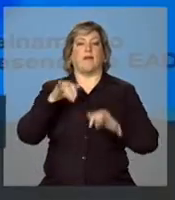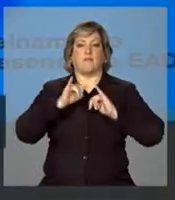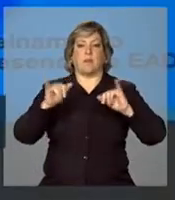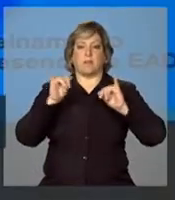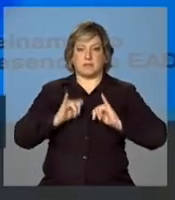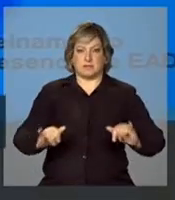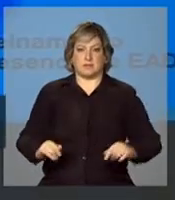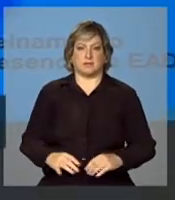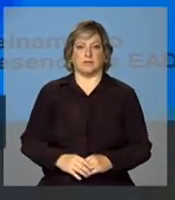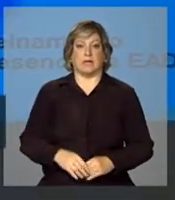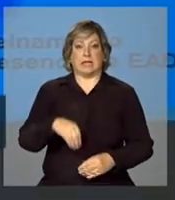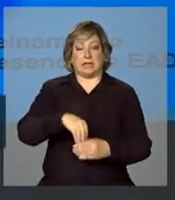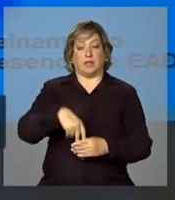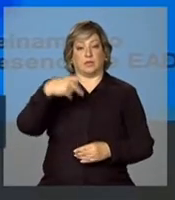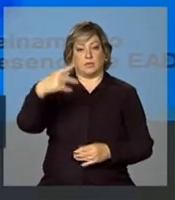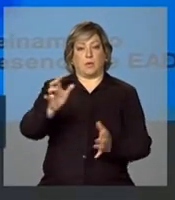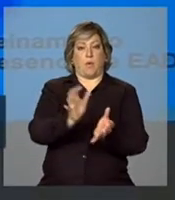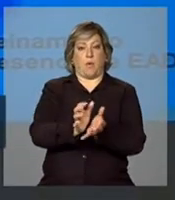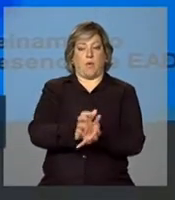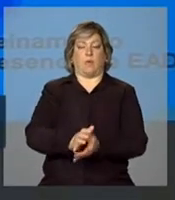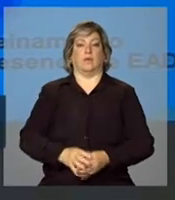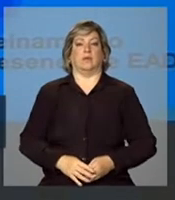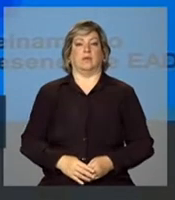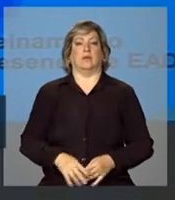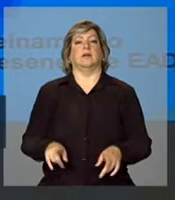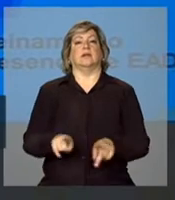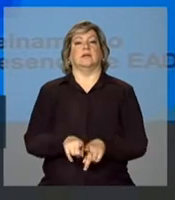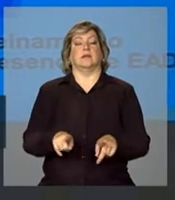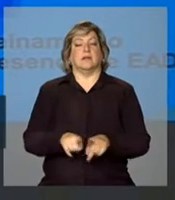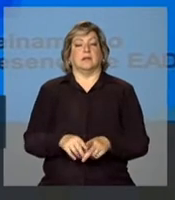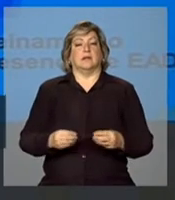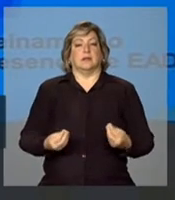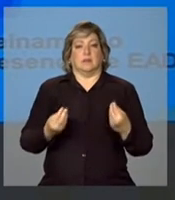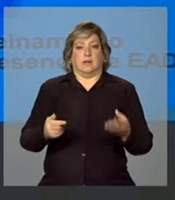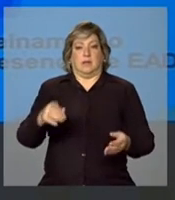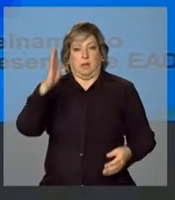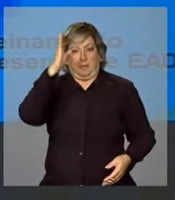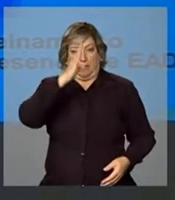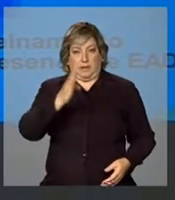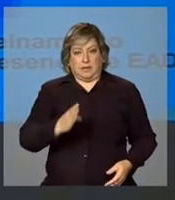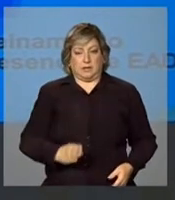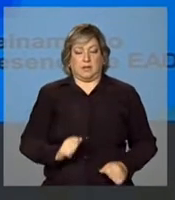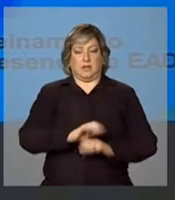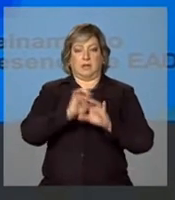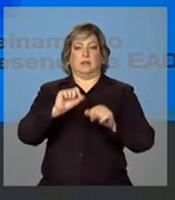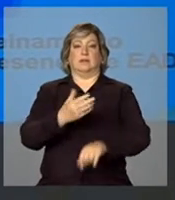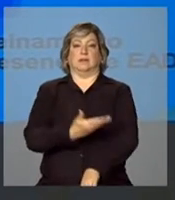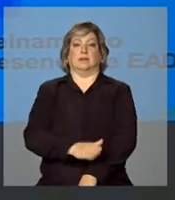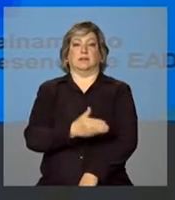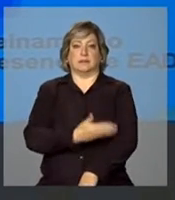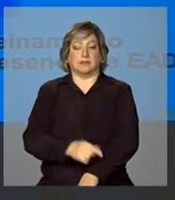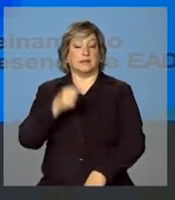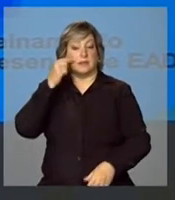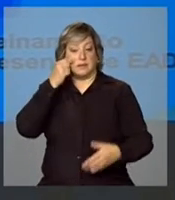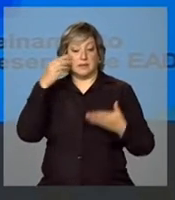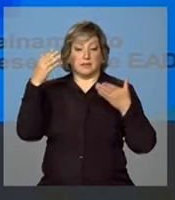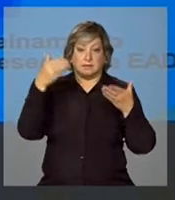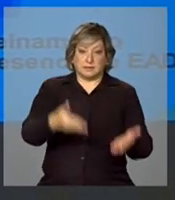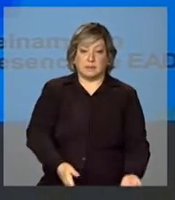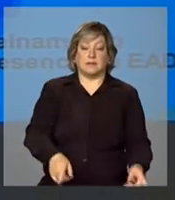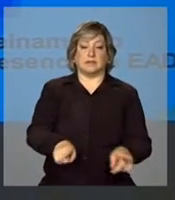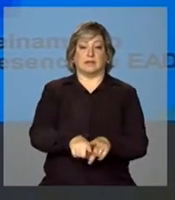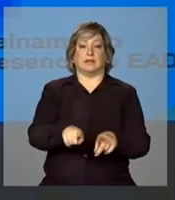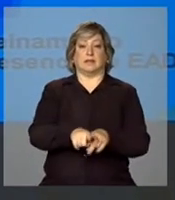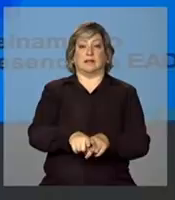órgão. Também vamos proporcionar, com o Brasil Transparente, o treinamento, tanto presencial quanto à